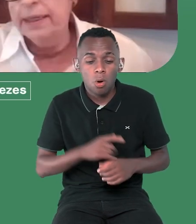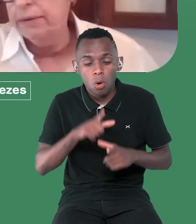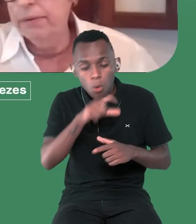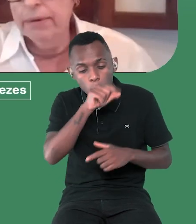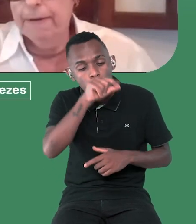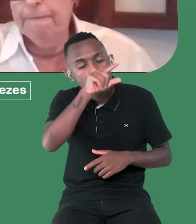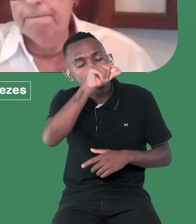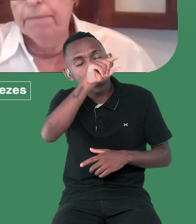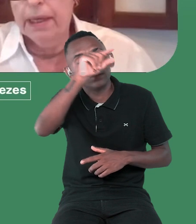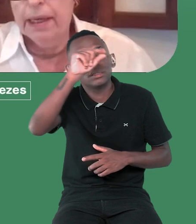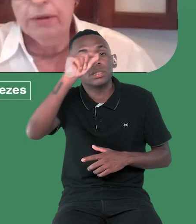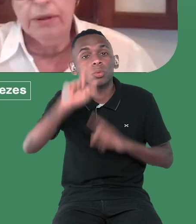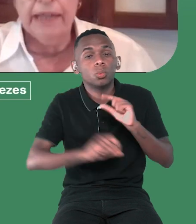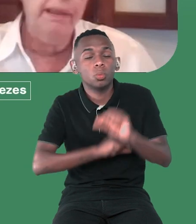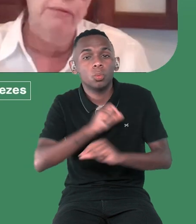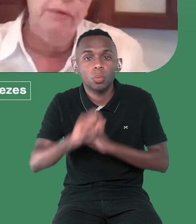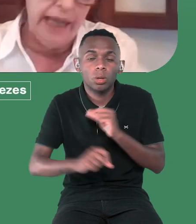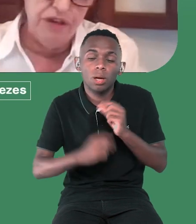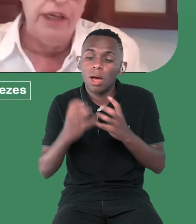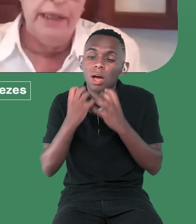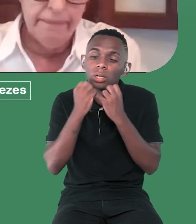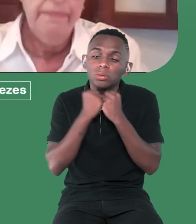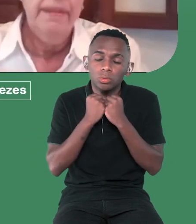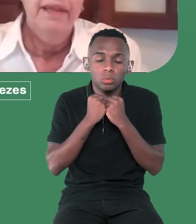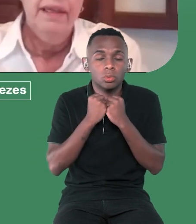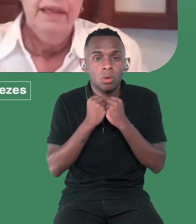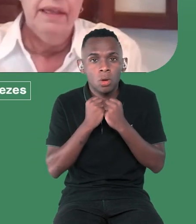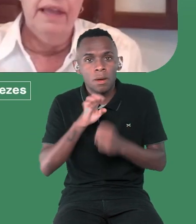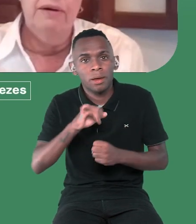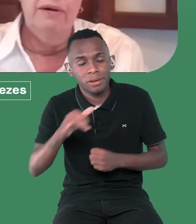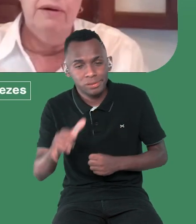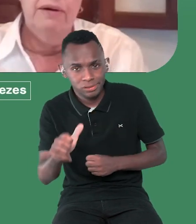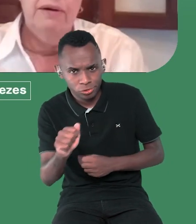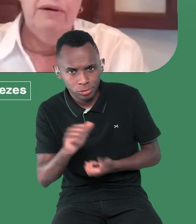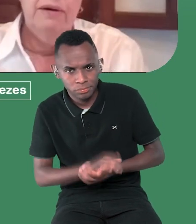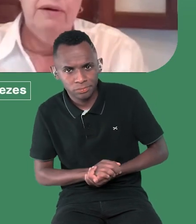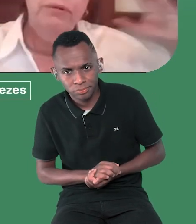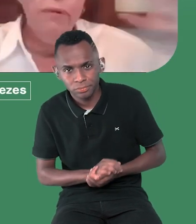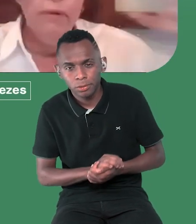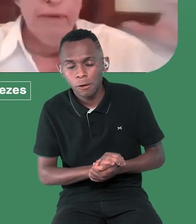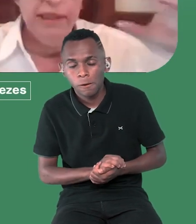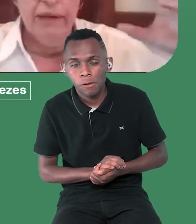tinha sido adotado pelo EJA, né? Então,